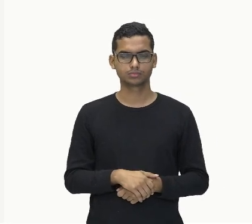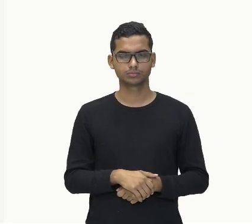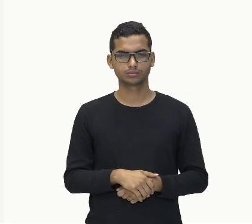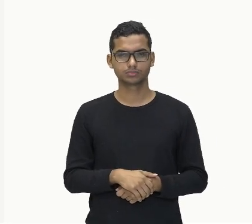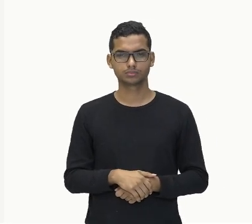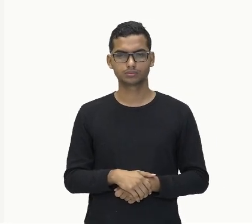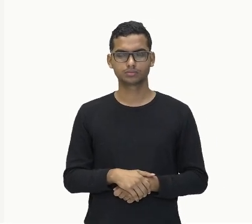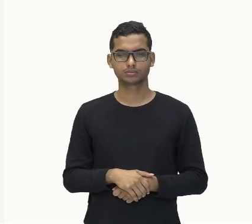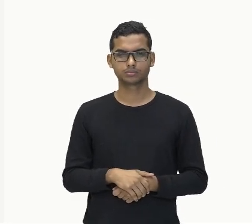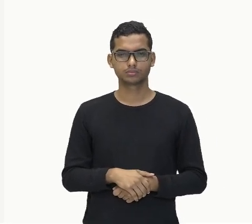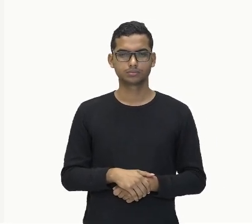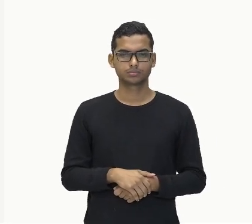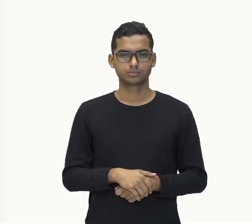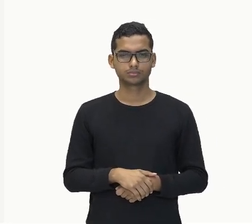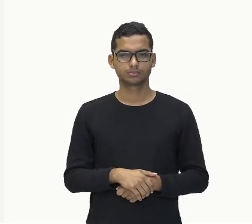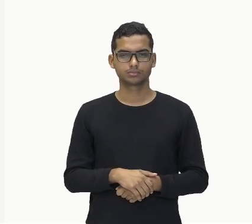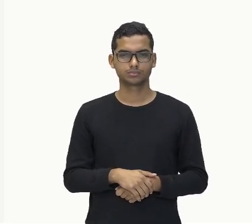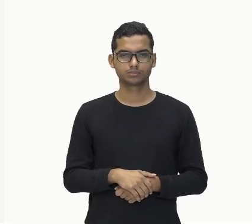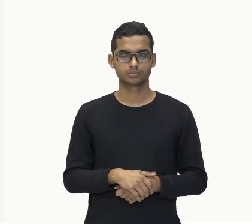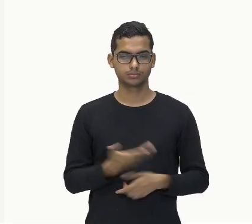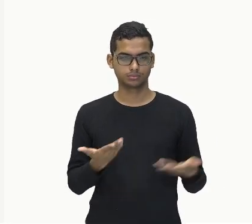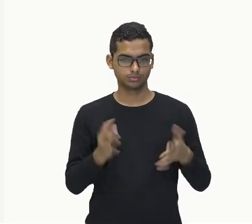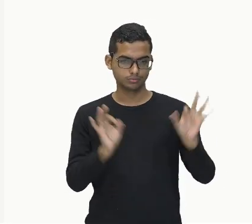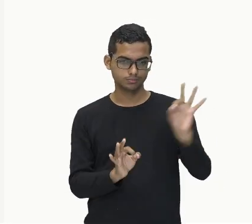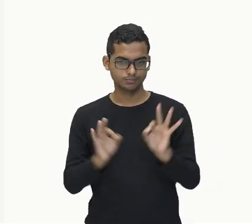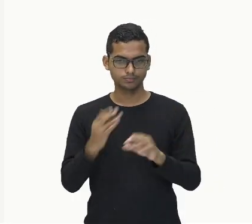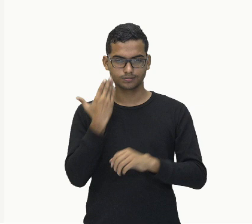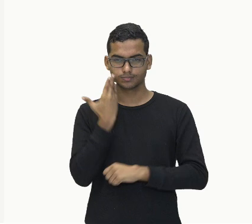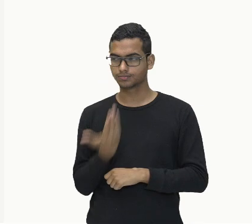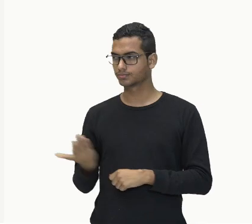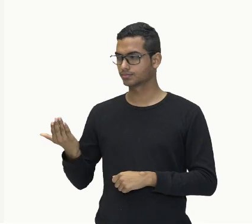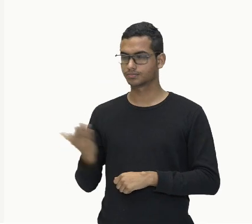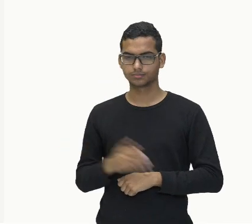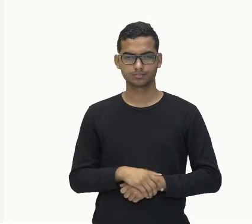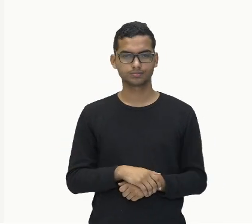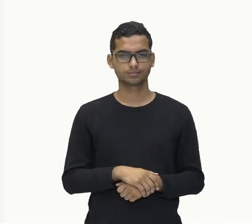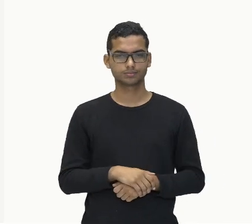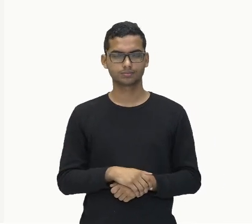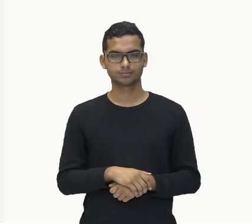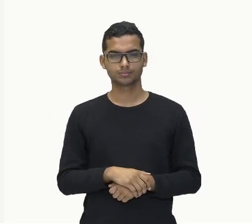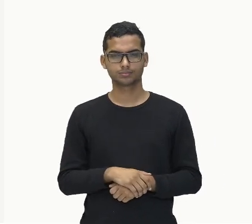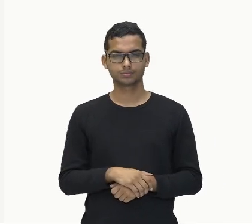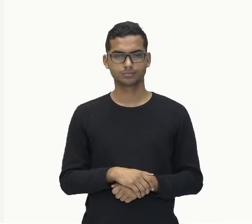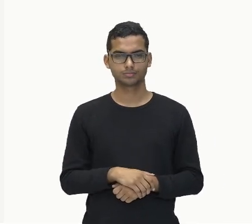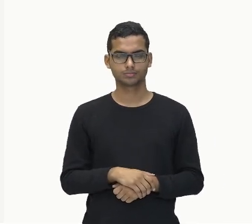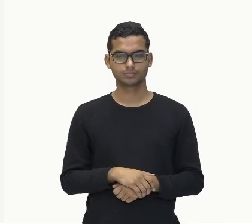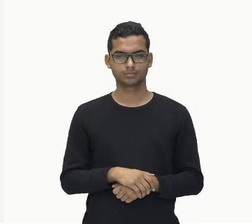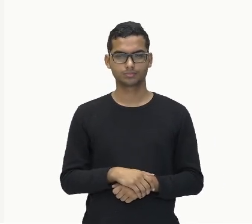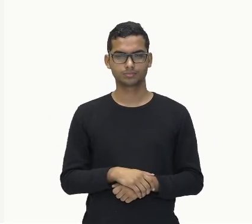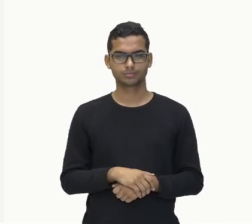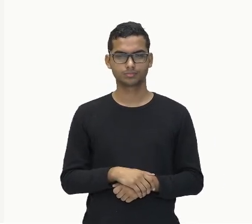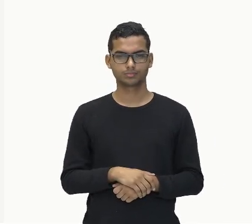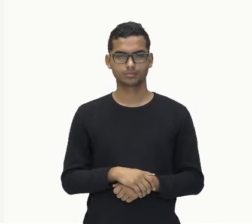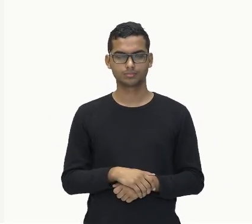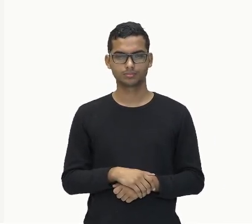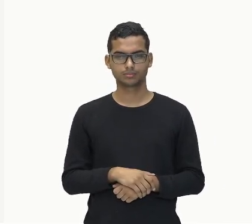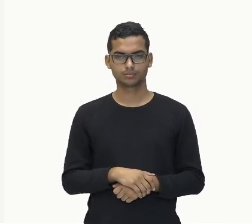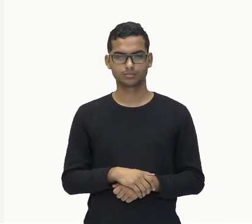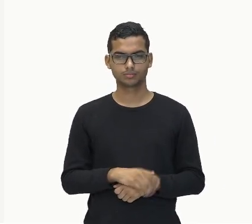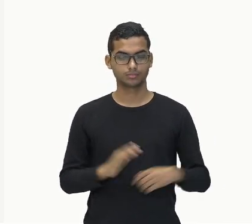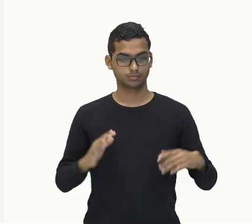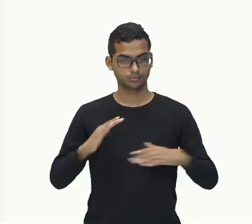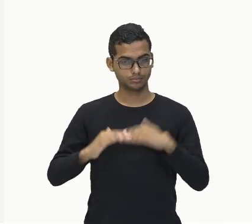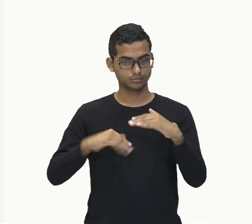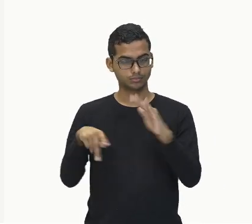4 menos 2 fatorial. Aí a gente desenvolve o 4 fatorial até o 2